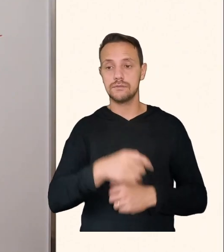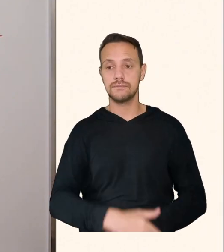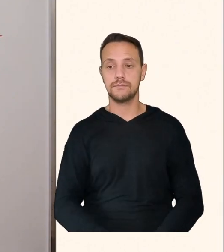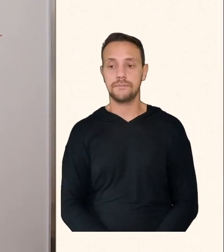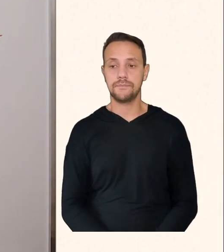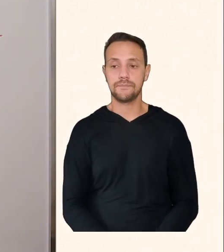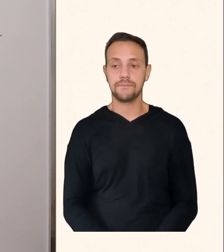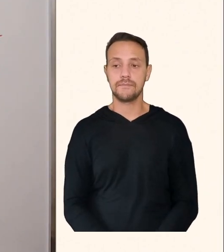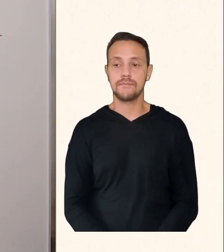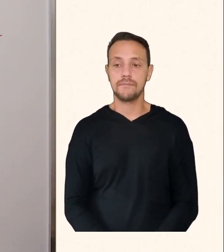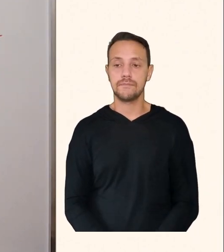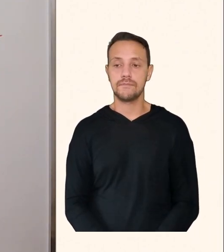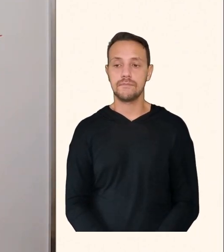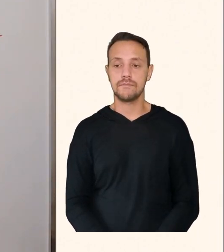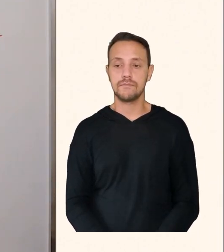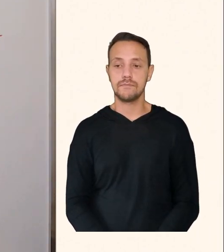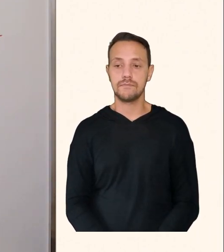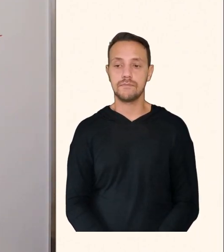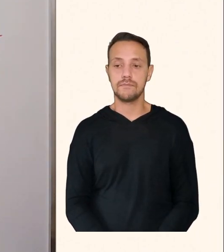e chapéu.